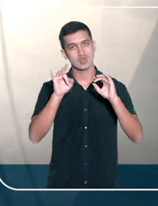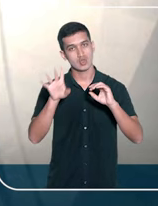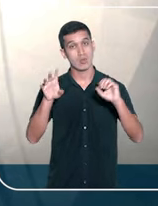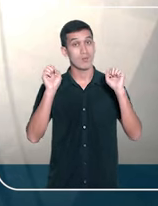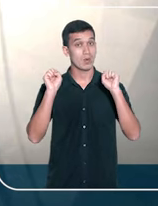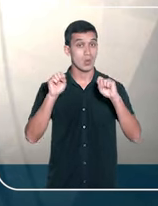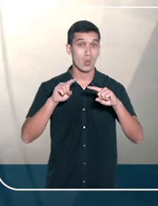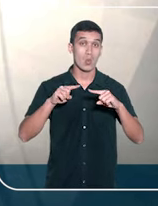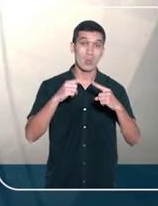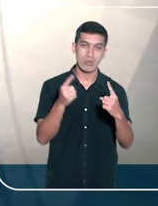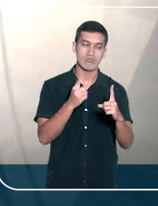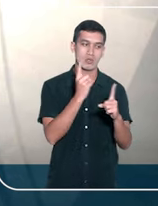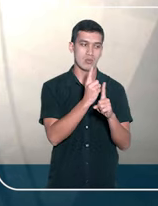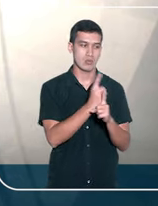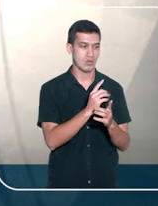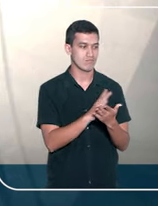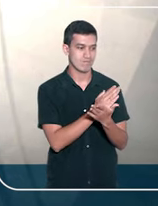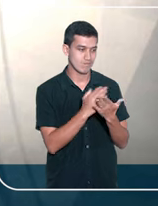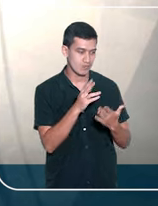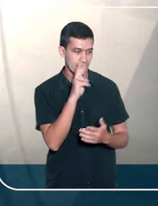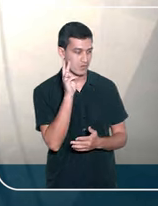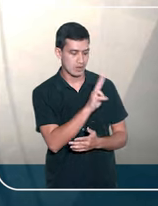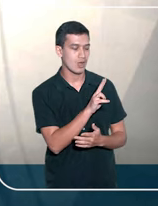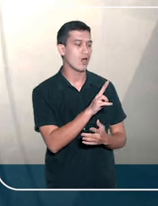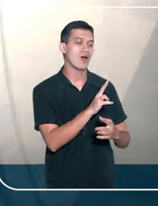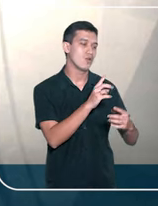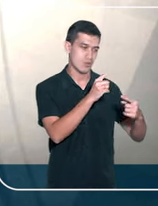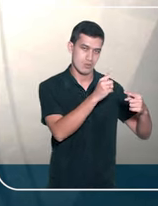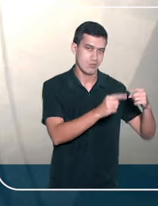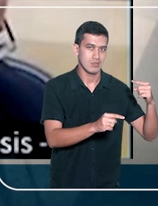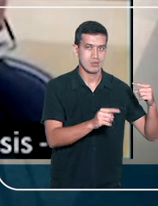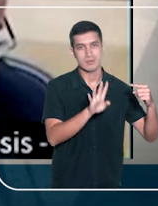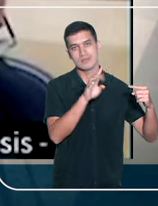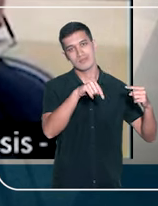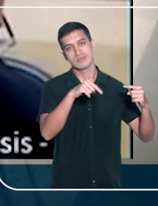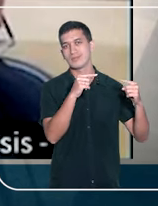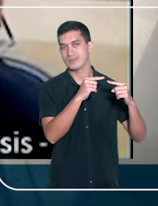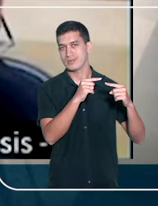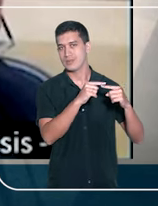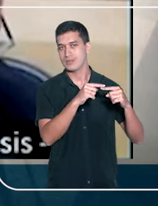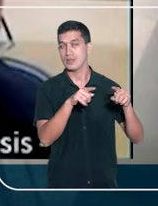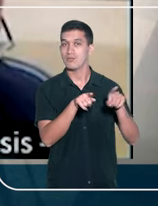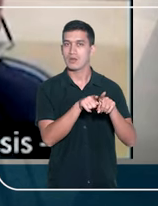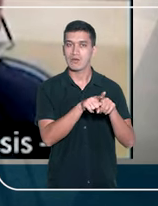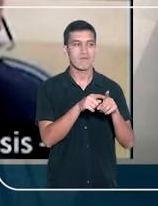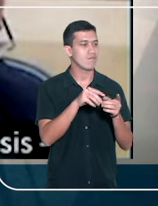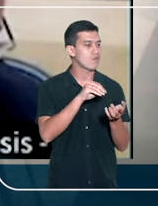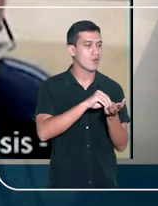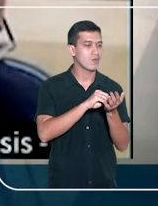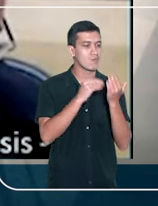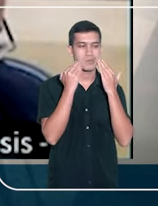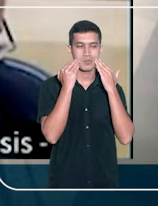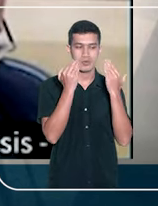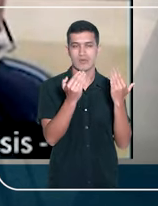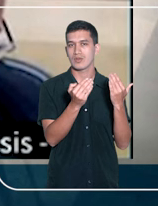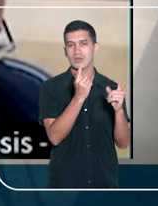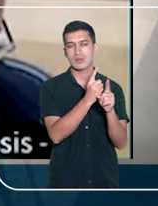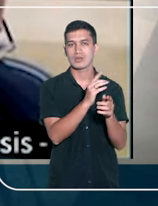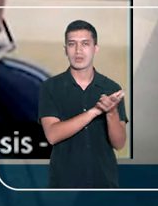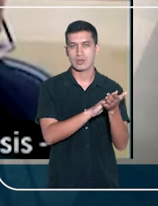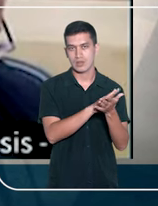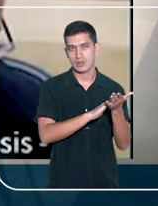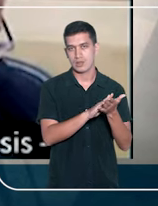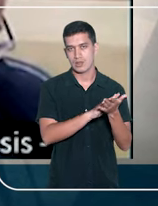possível quando se comprova Alguma causa de extinção da punibilidade ausência de indícios de autoria prova da